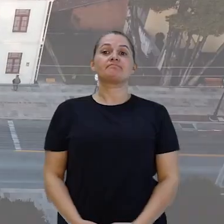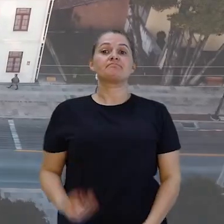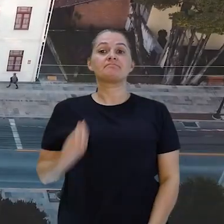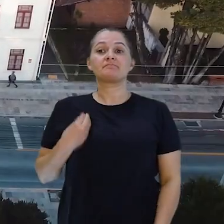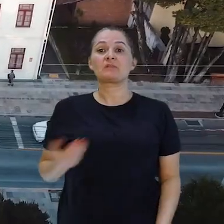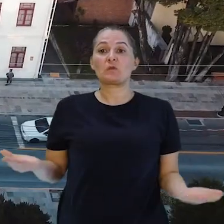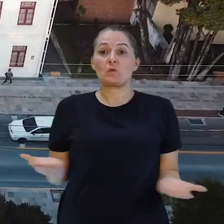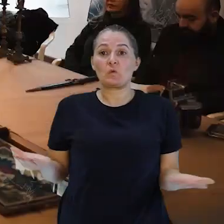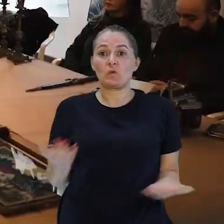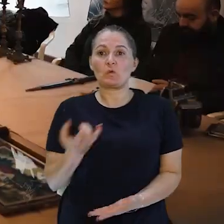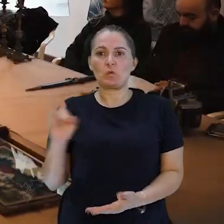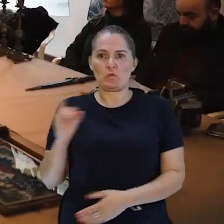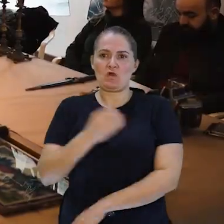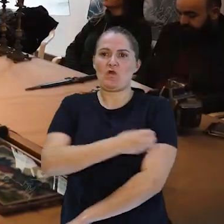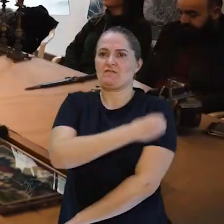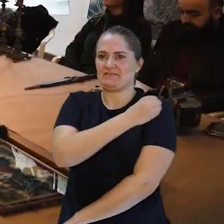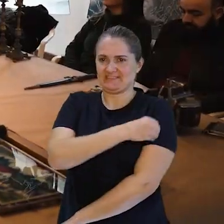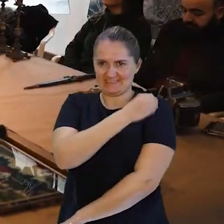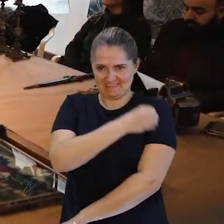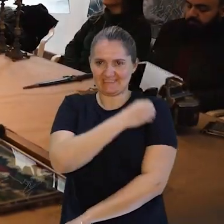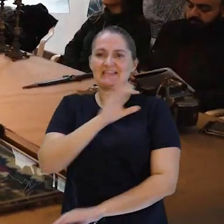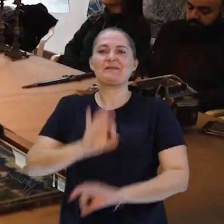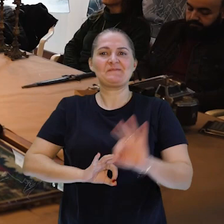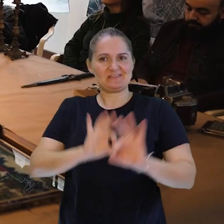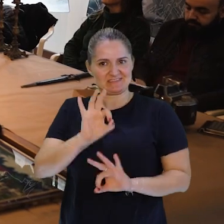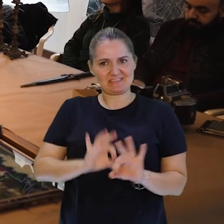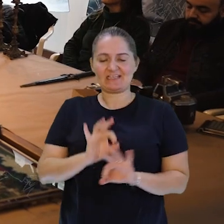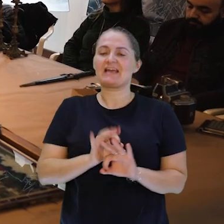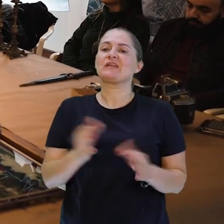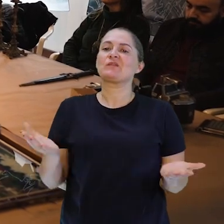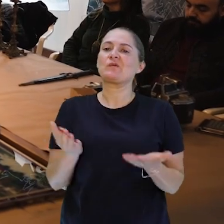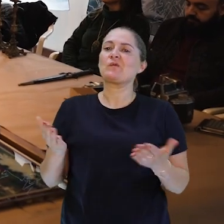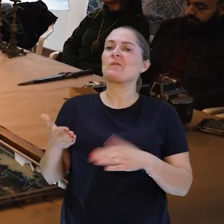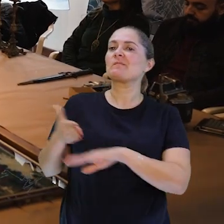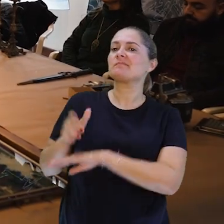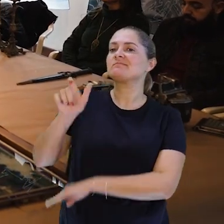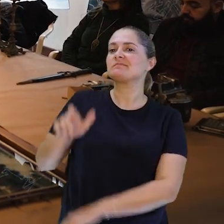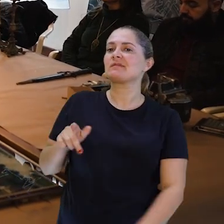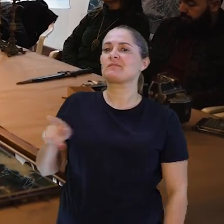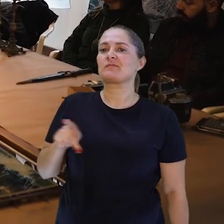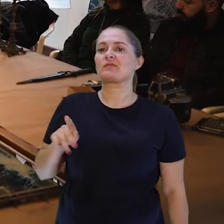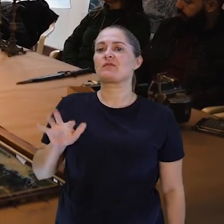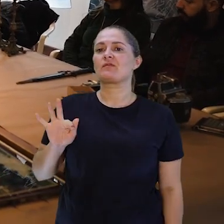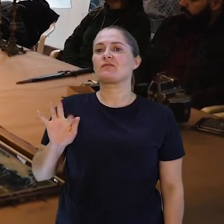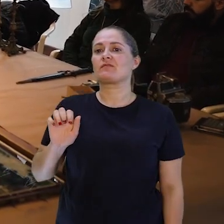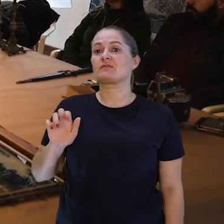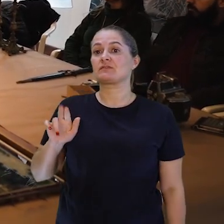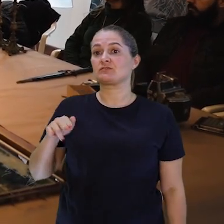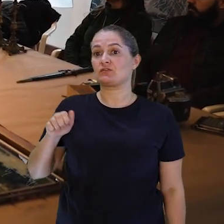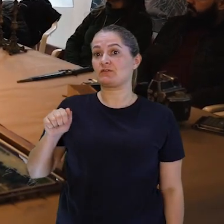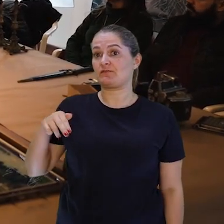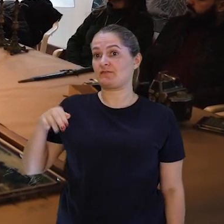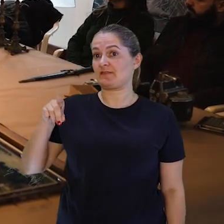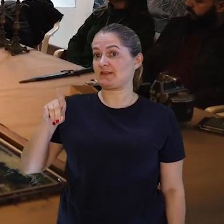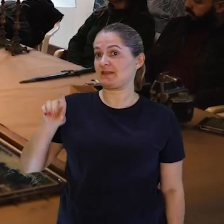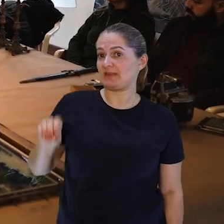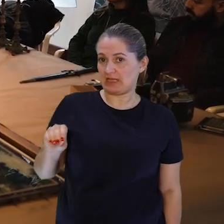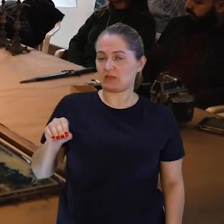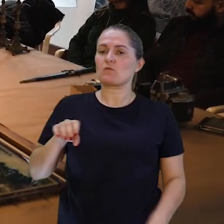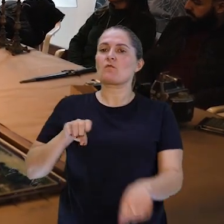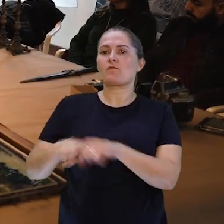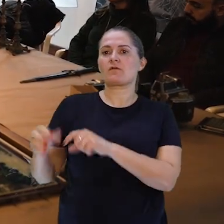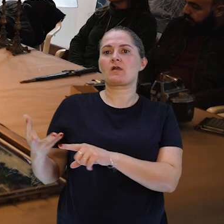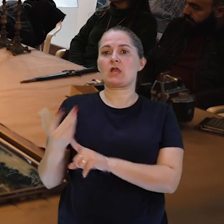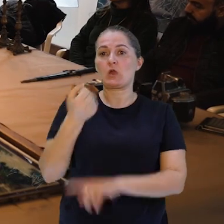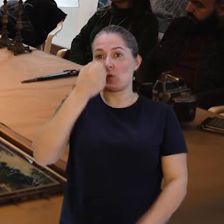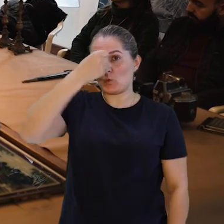Bom, então estamos aqui para a nossa última oficina do projeto, hoje com a presença do professor Fernando Poser, que é graduado